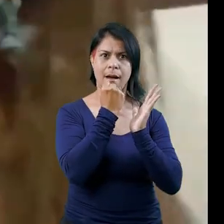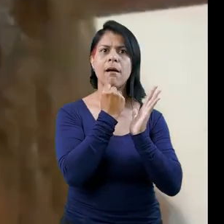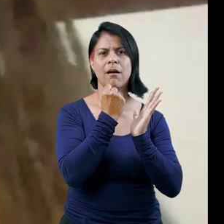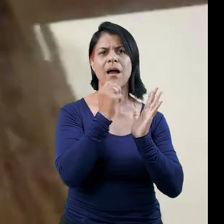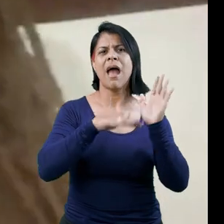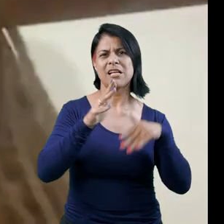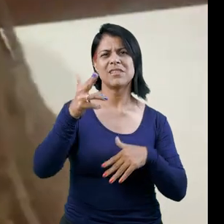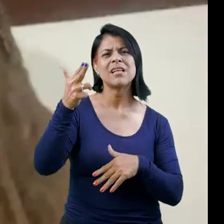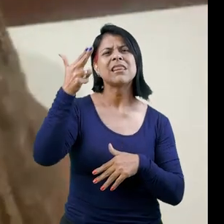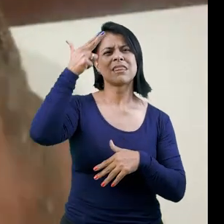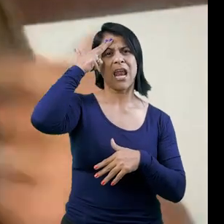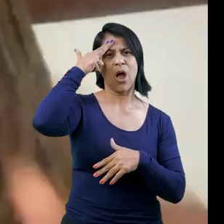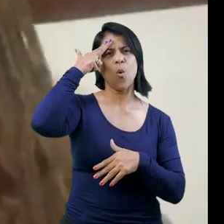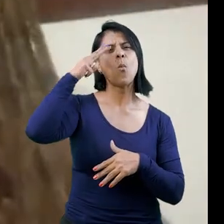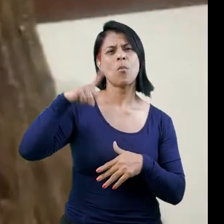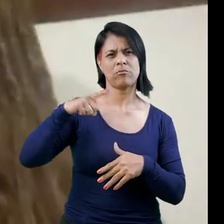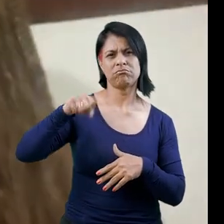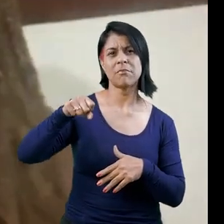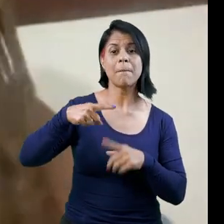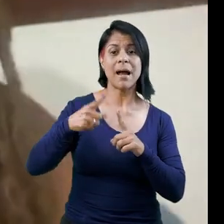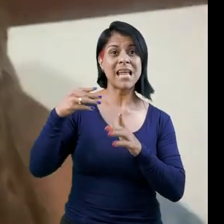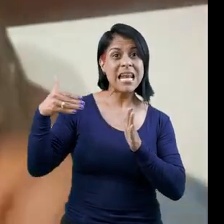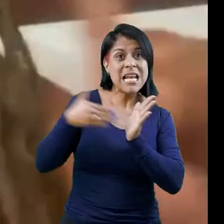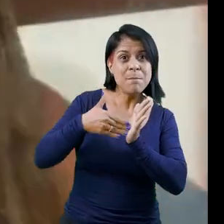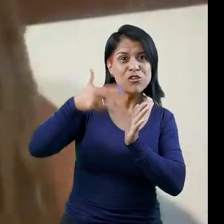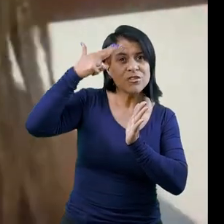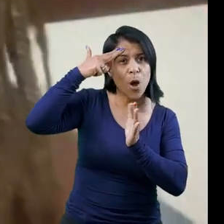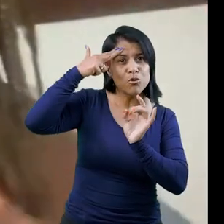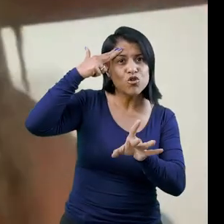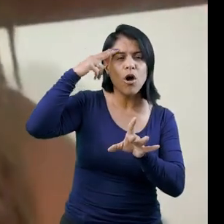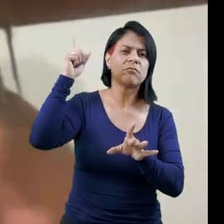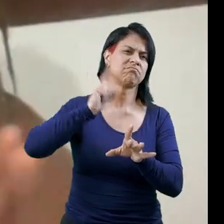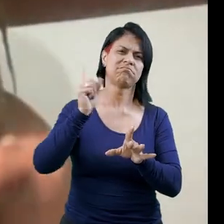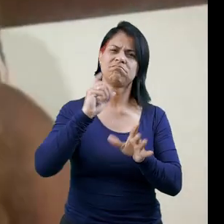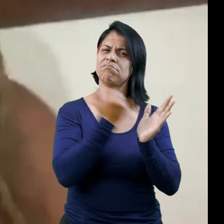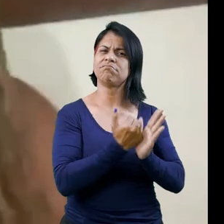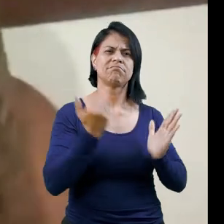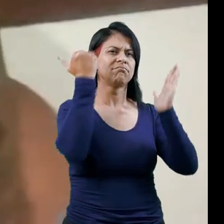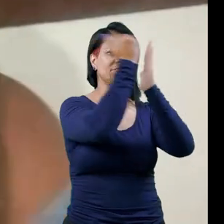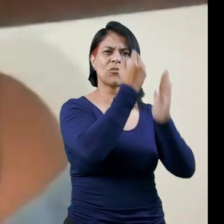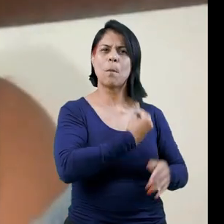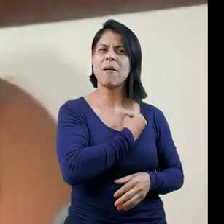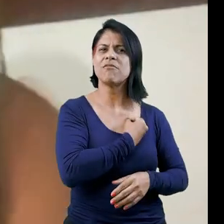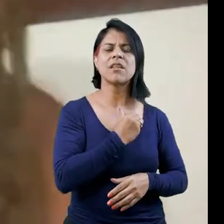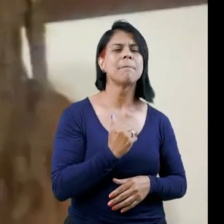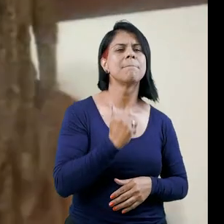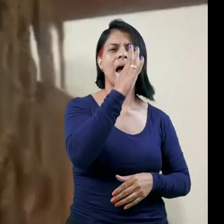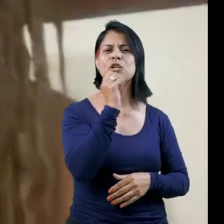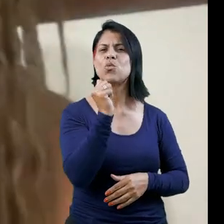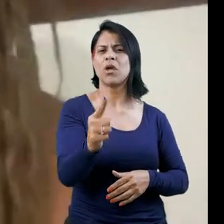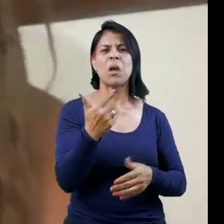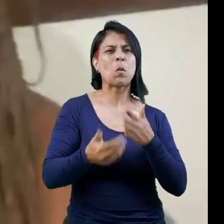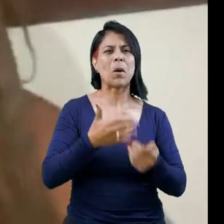por traumas, mas uma vida que não se limita ao trauma, uma vida que é muito maior, uma vida que é infinitamente maior do que todo e